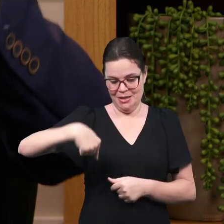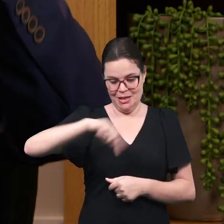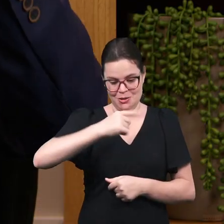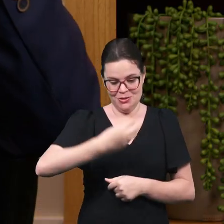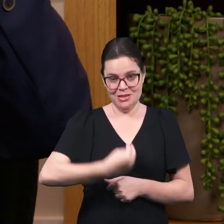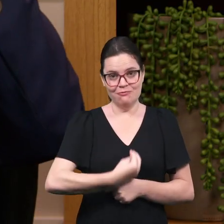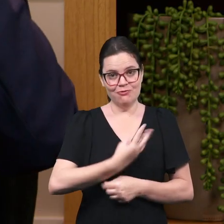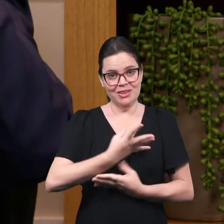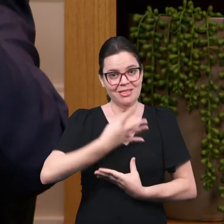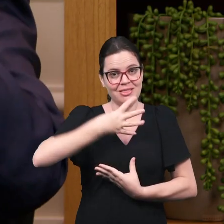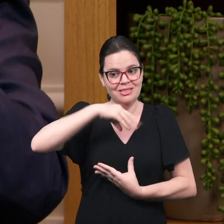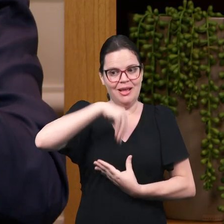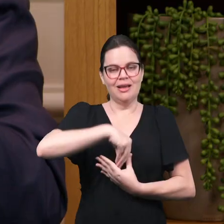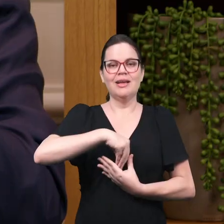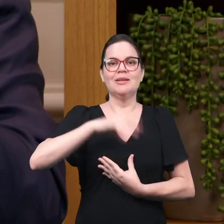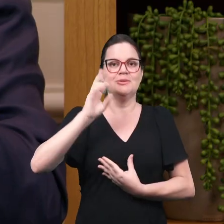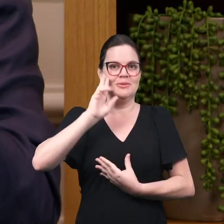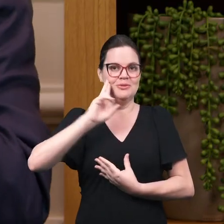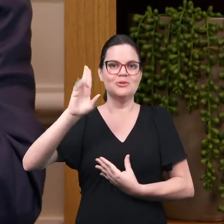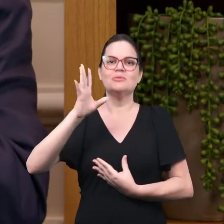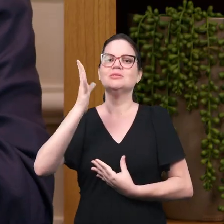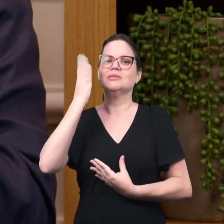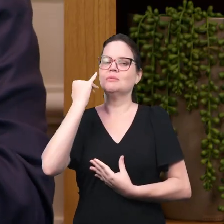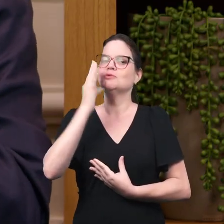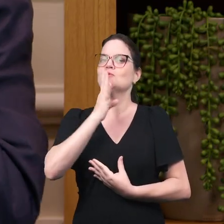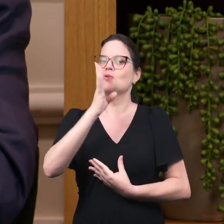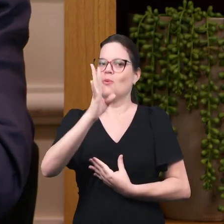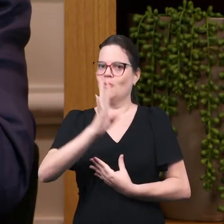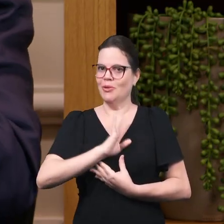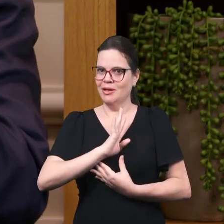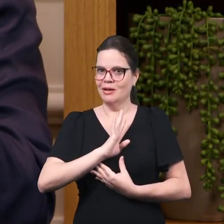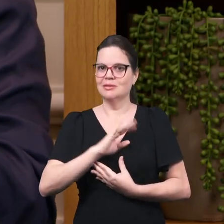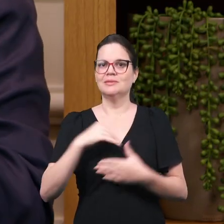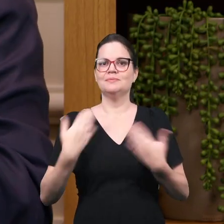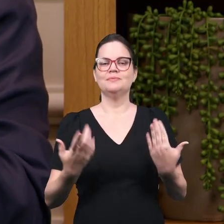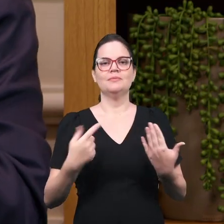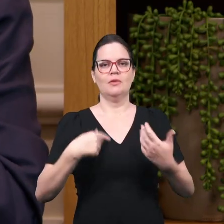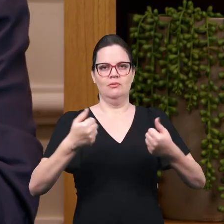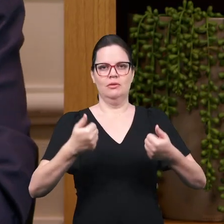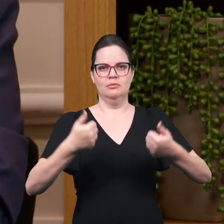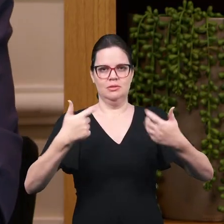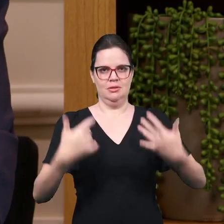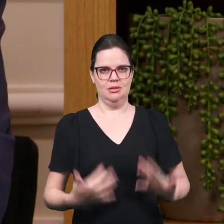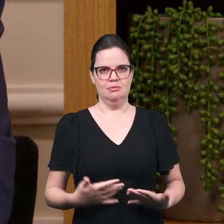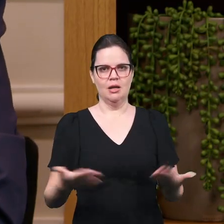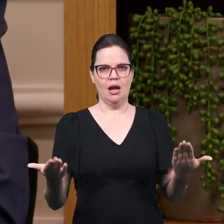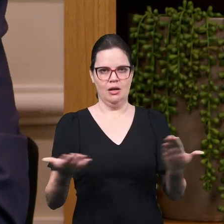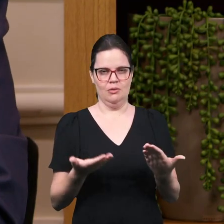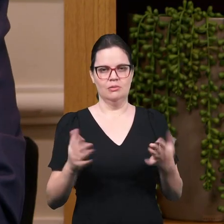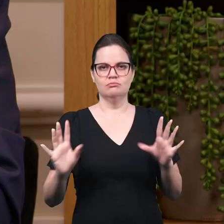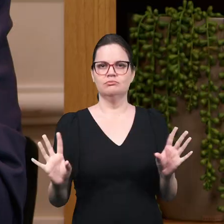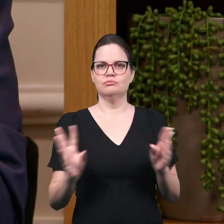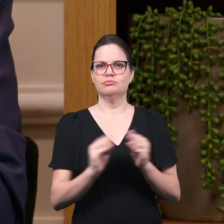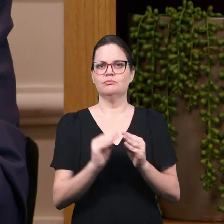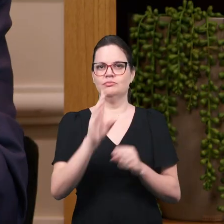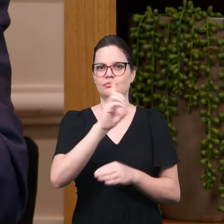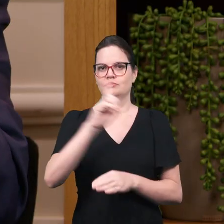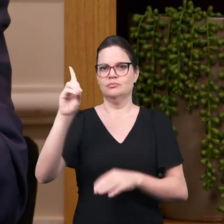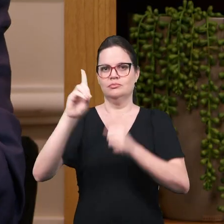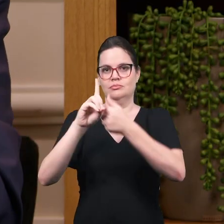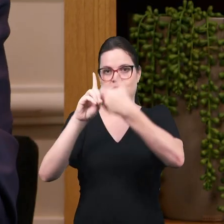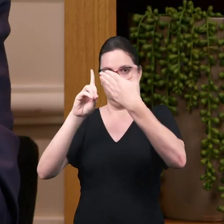que Deus nos conhece. Então, vamos falar de uma maneira bem superficial sobre os